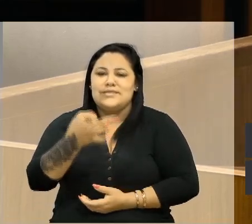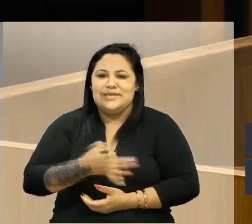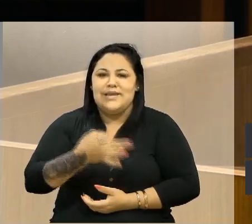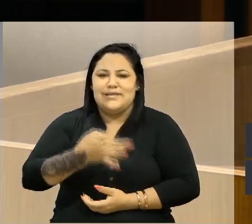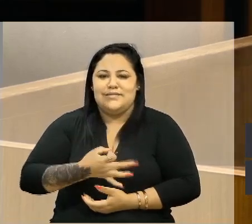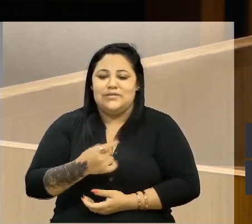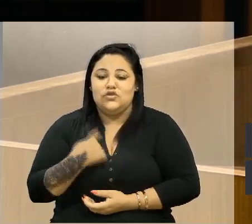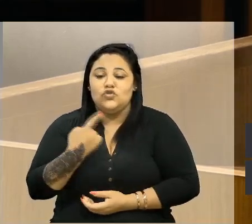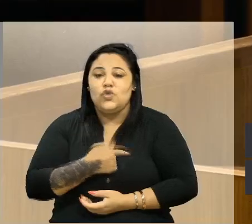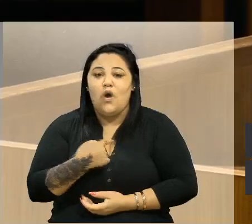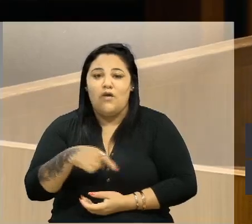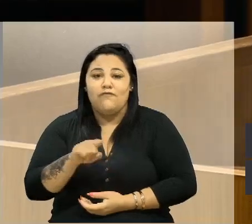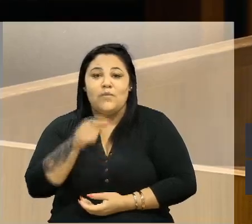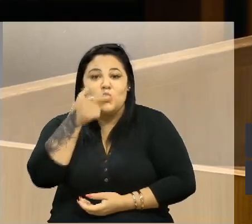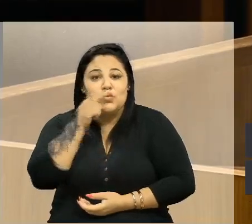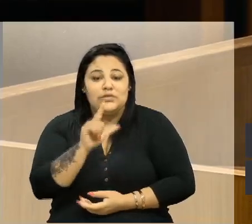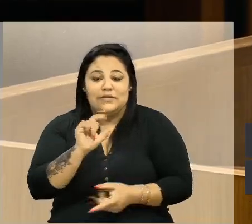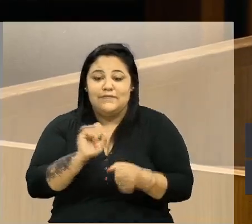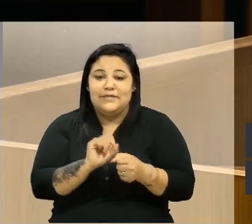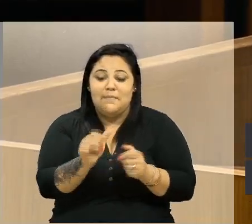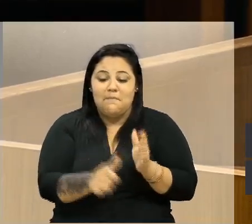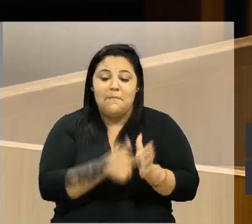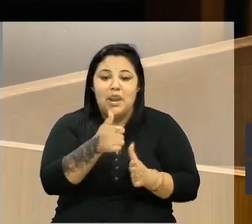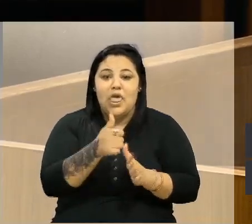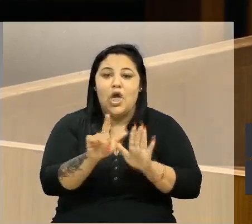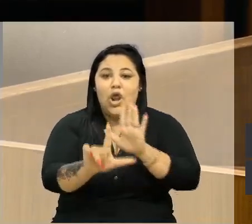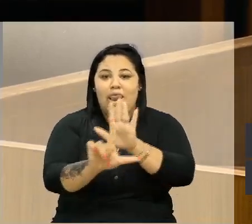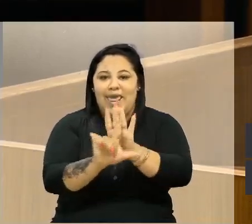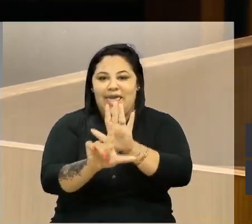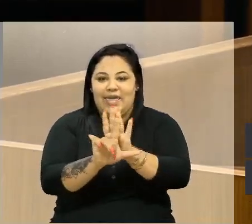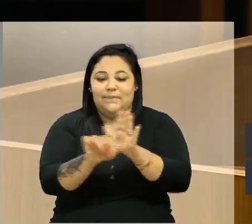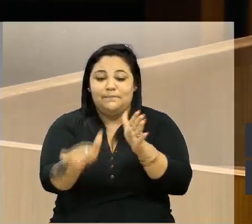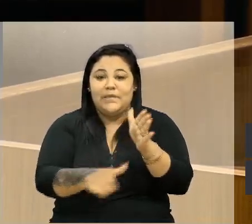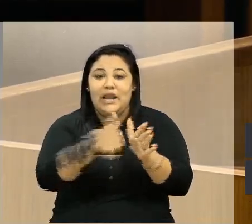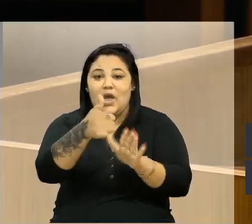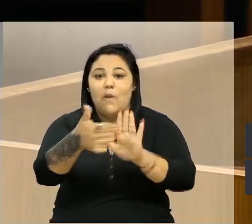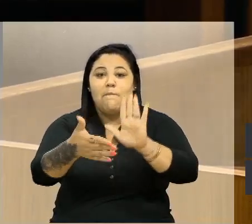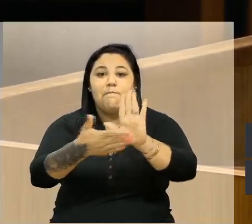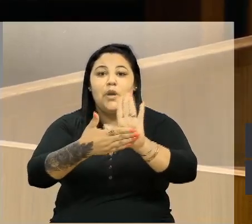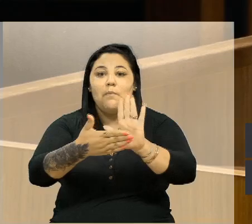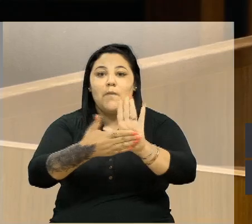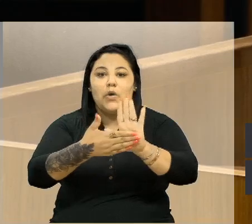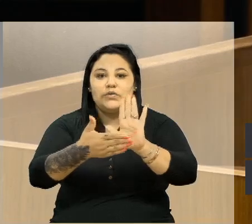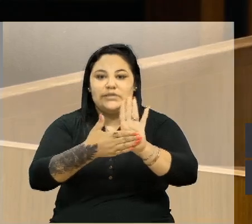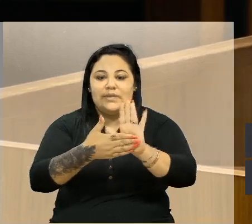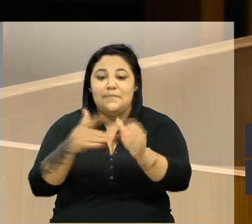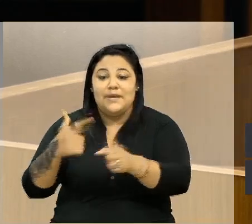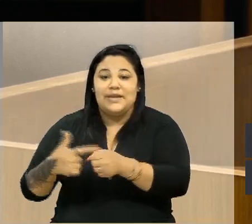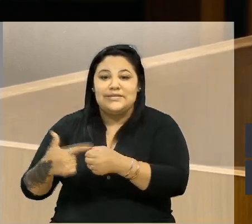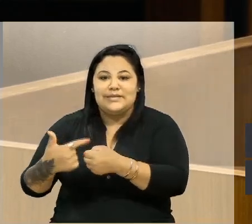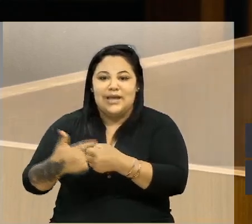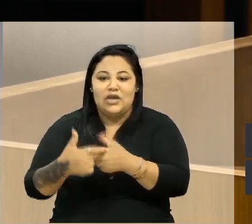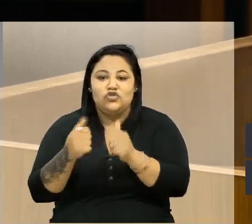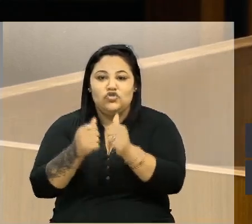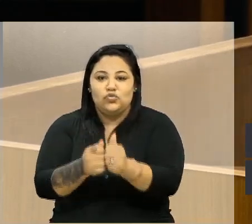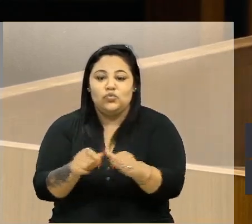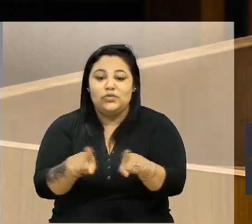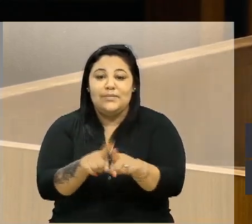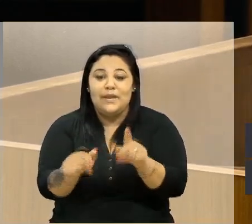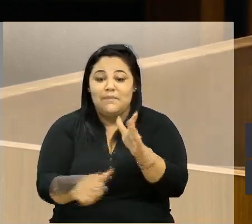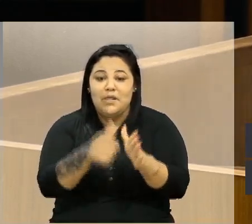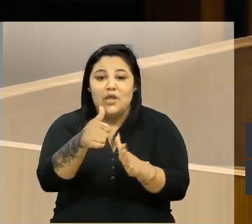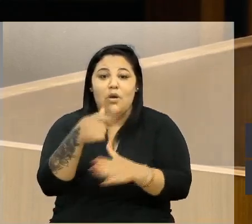conseguiremos fazer melhores leis, melhores propostas para a cidade, melhores